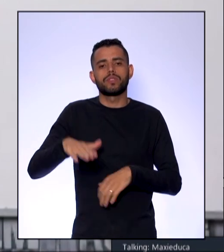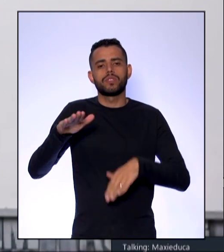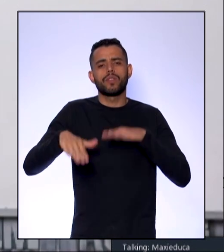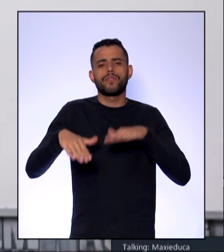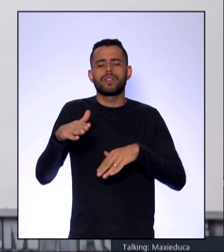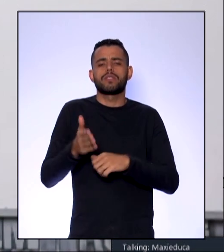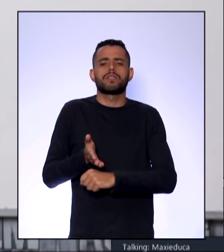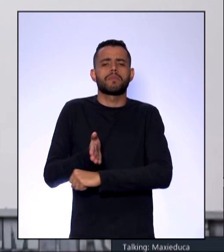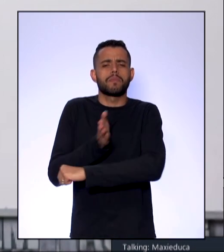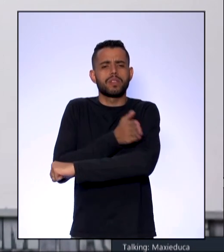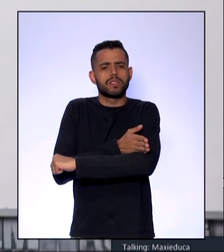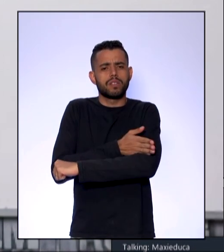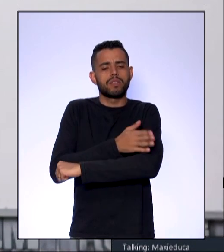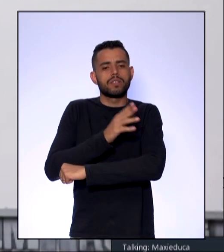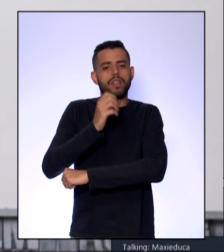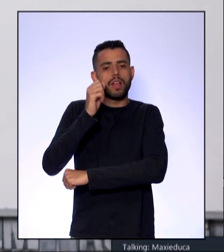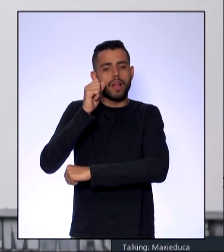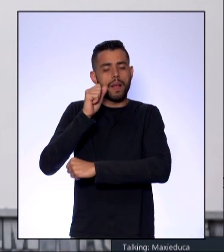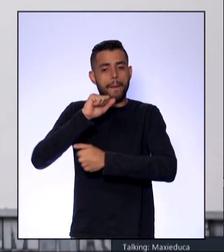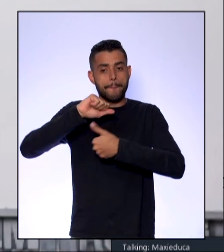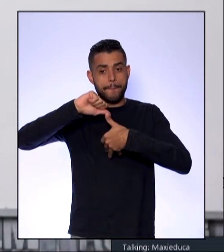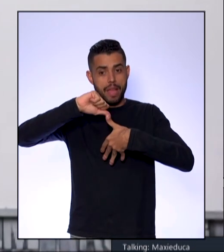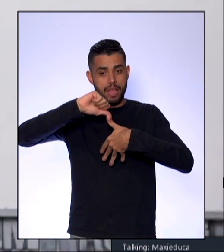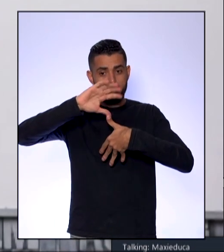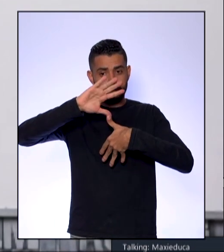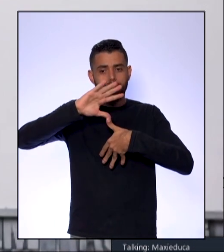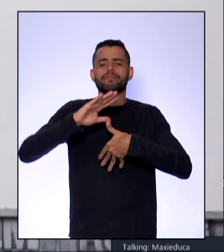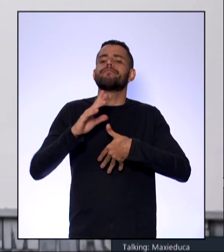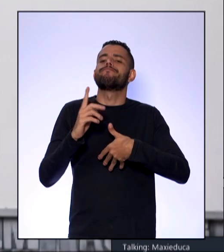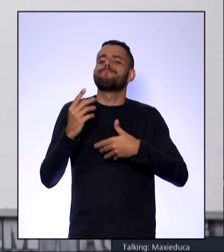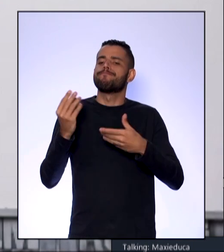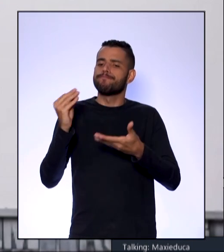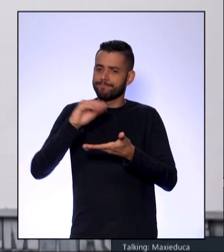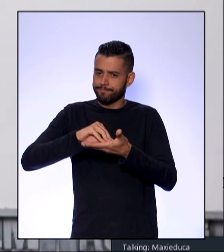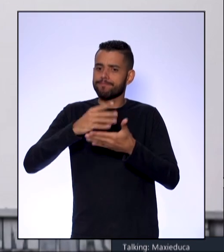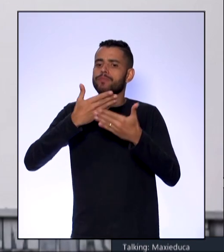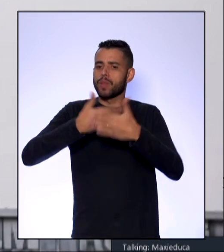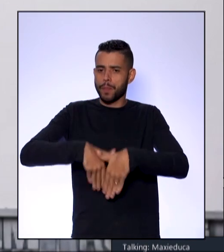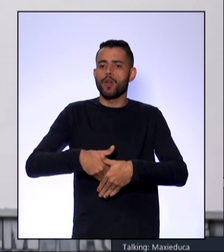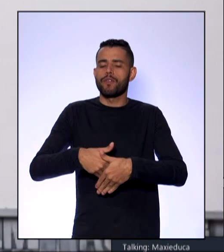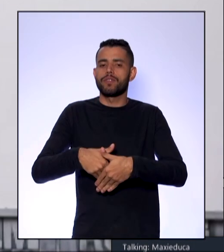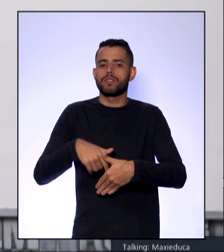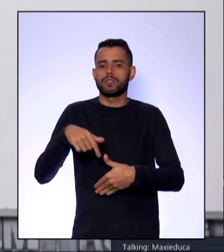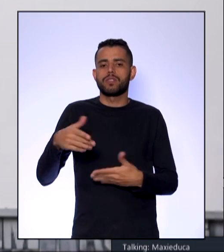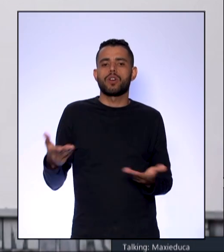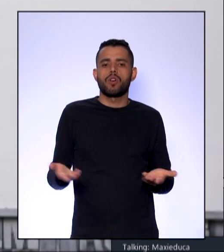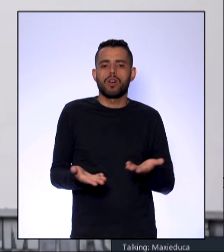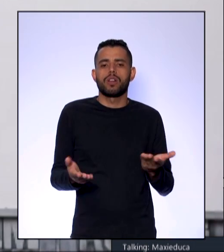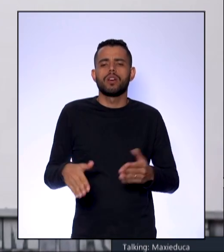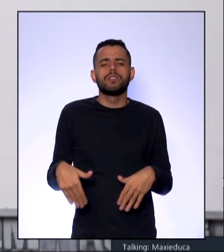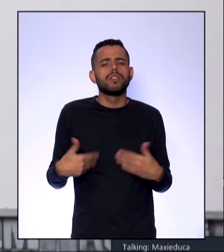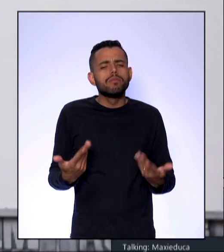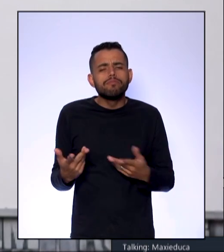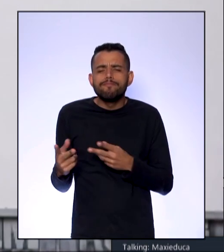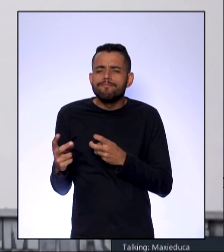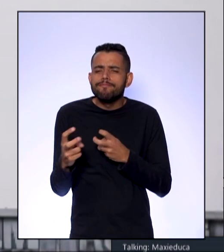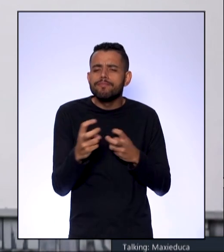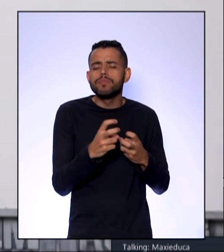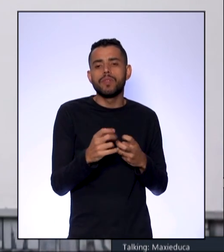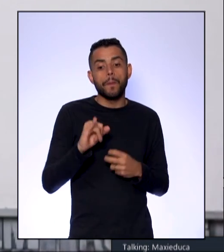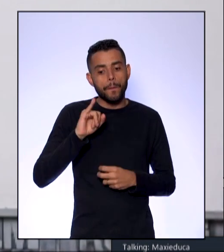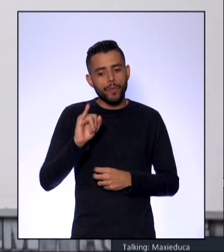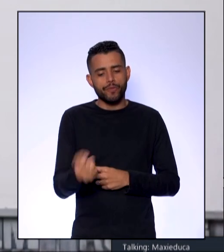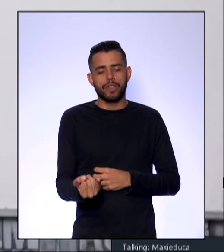pré-história da América possa vir a aparecer nas provas esse ano. Então vamos ter esse tato, vamos valorizar